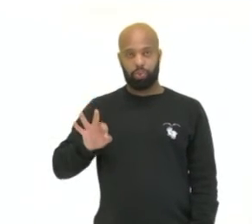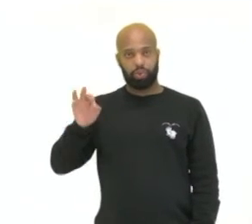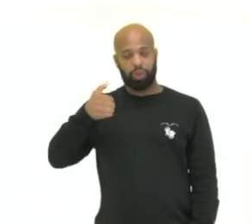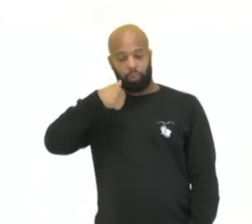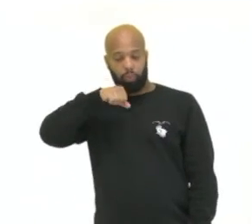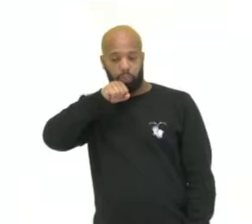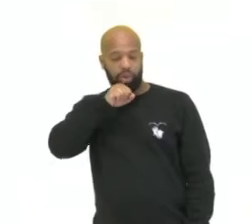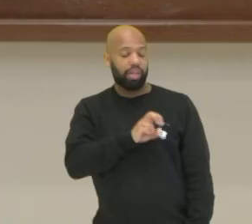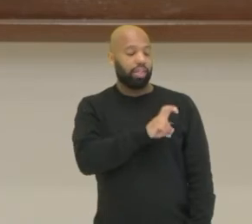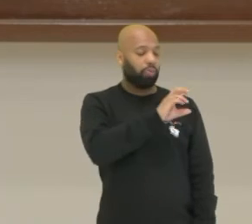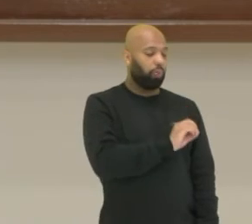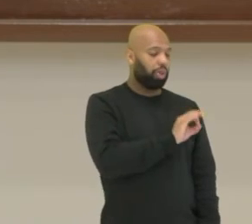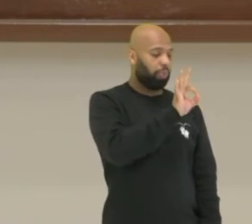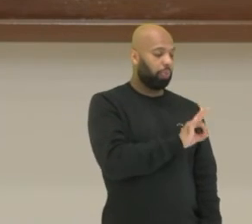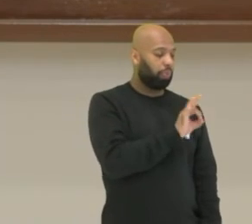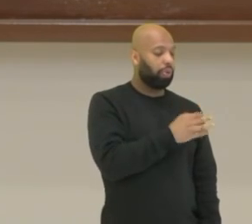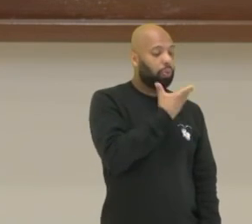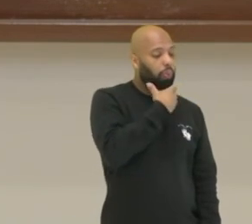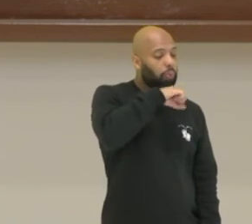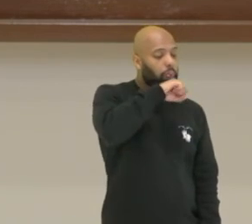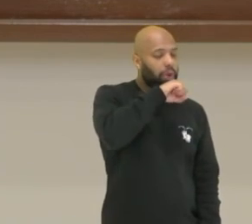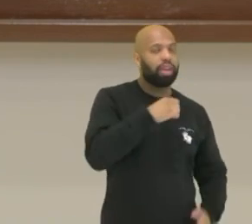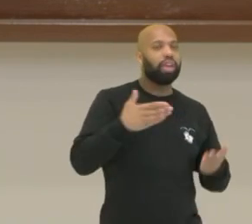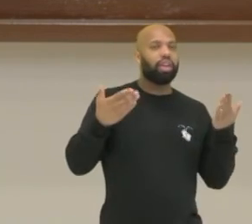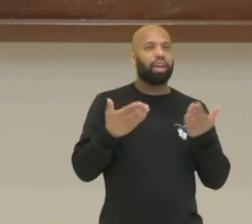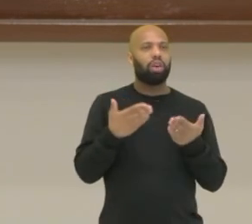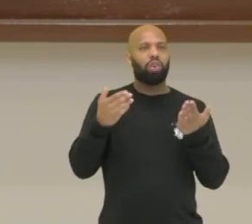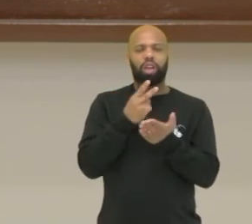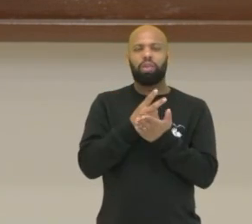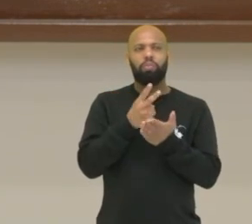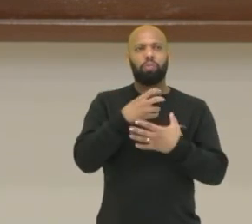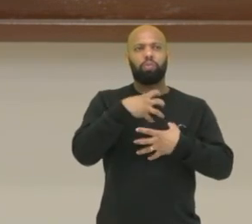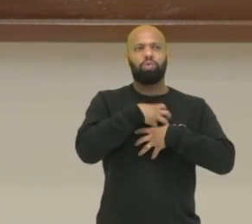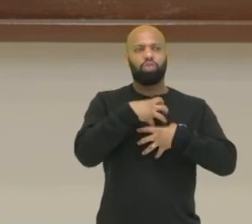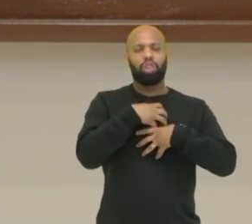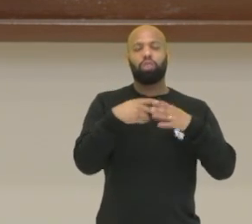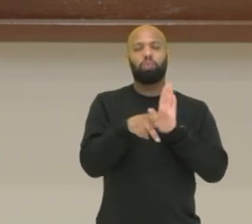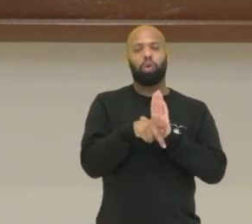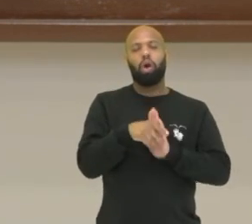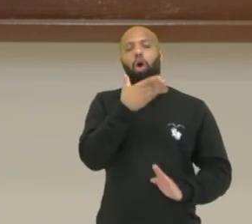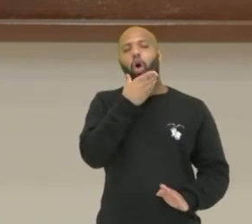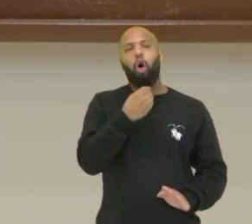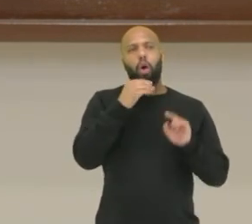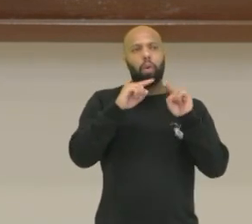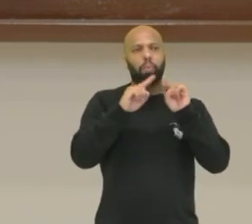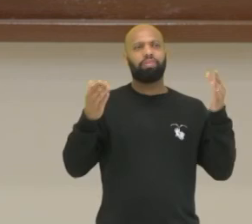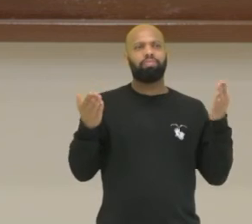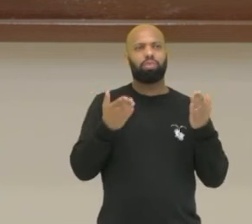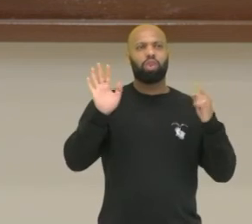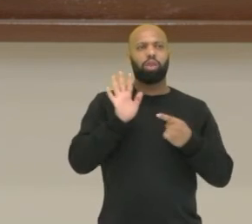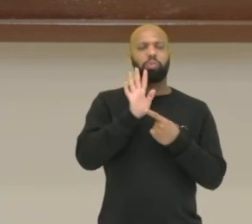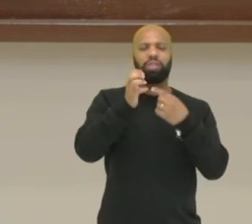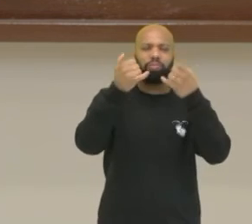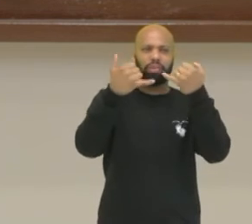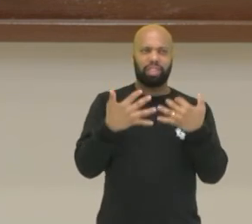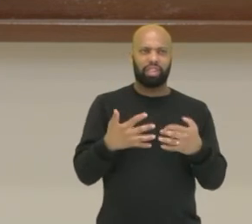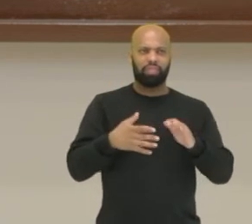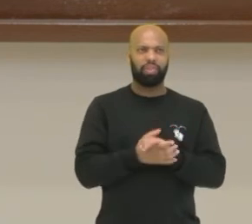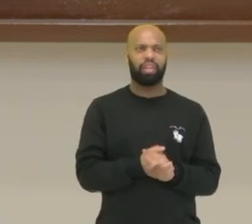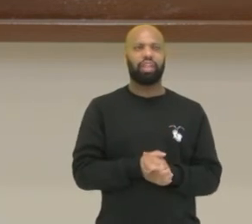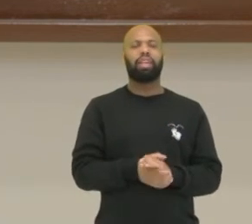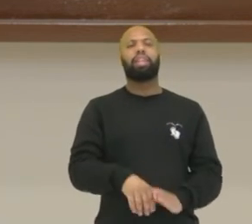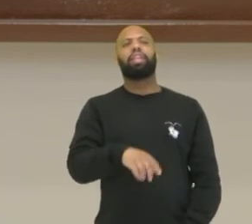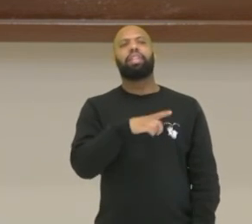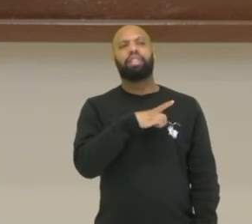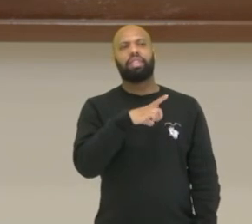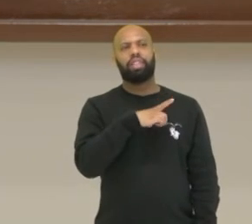mãe, ok? Então, vamos lá, ó. Da mesma forma no masculino, só estou usando esse daqui para explicar melhor.